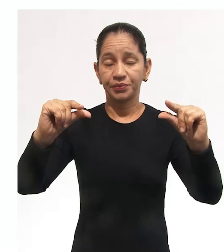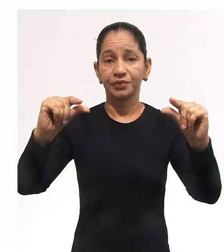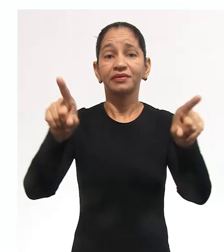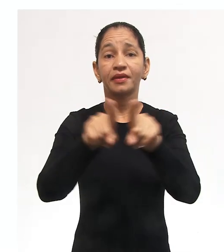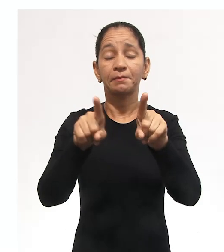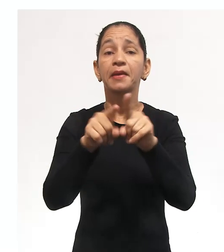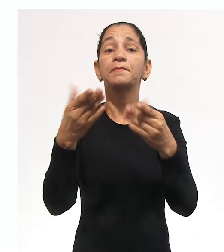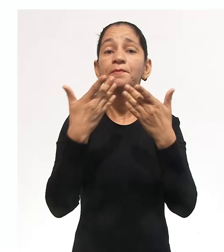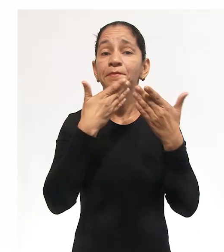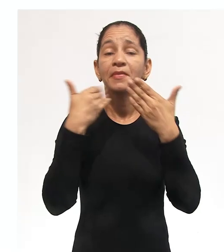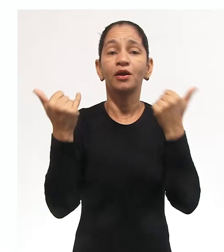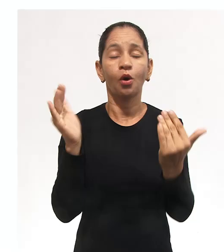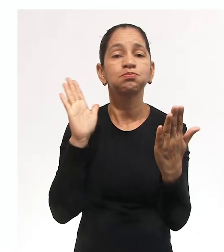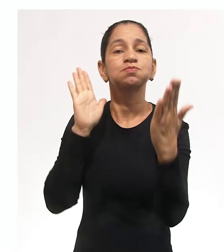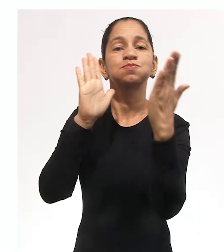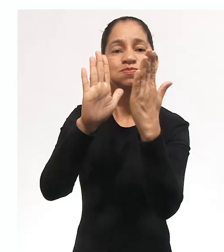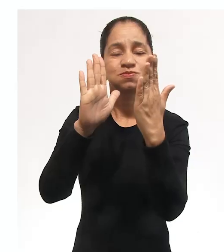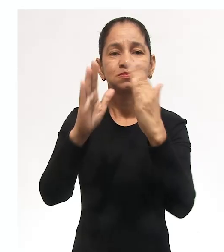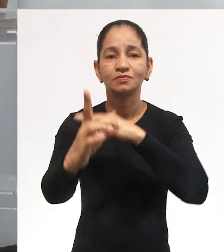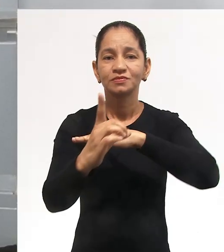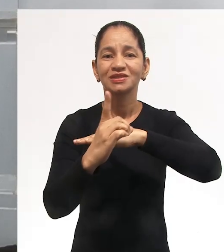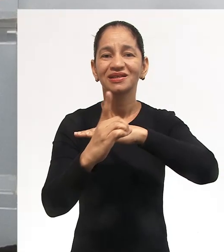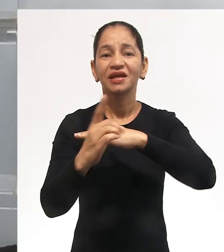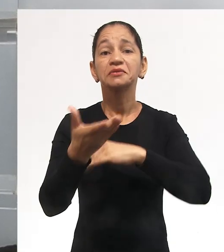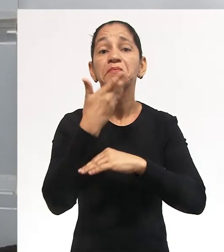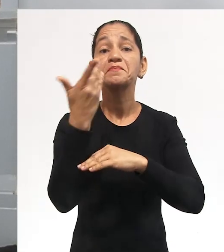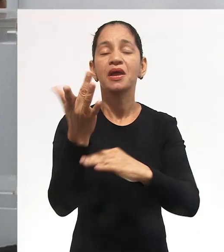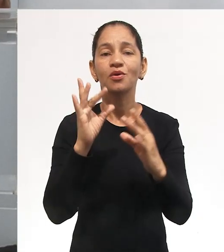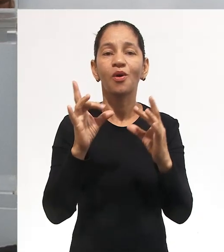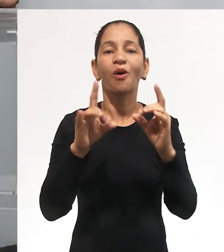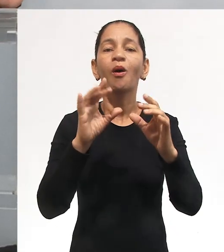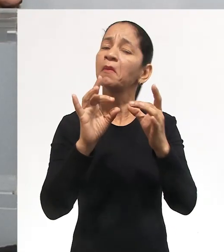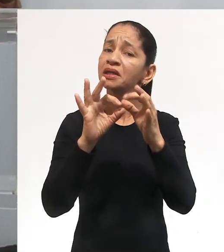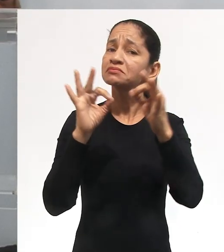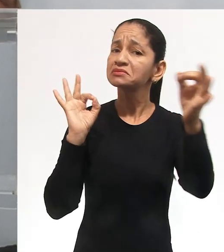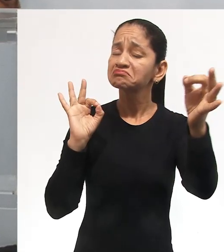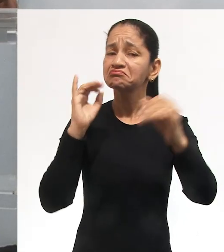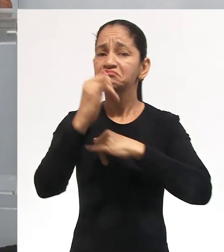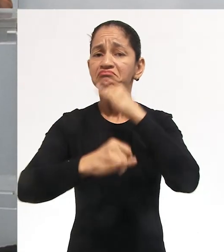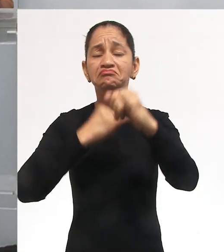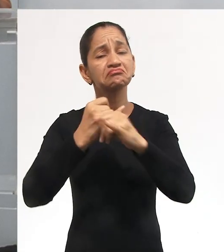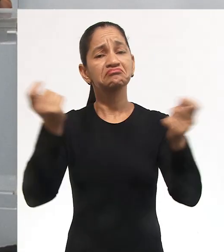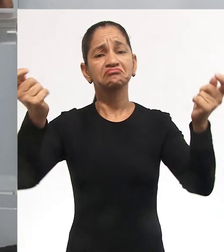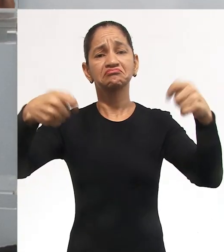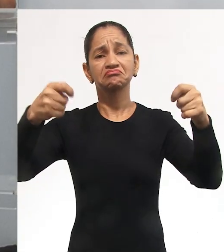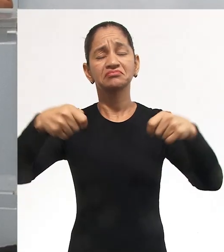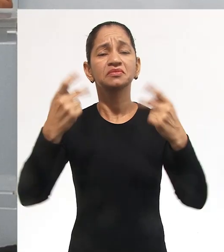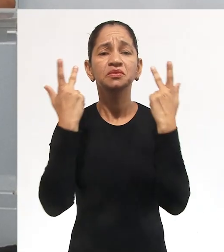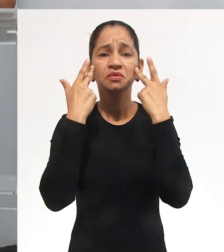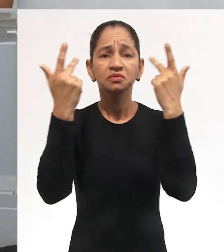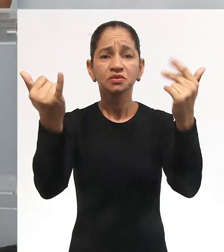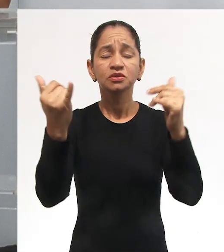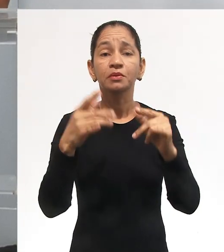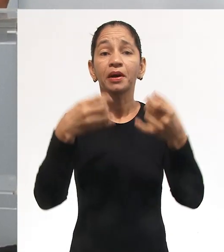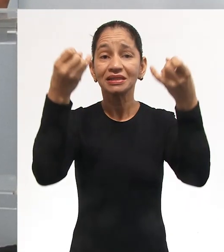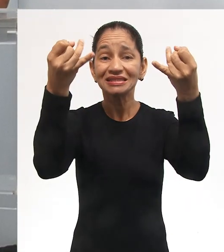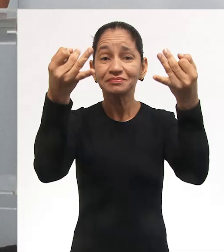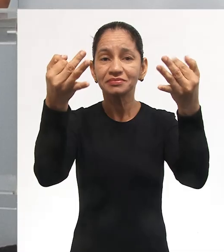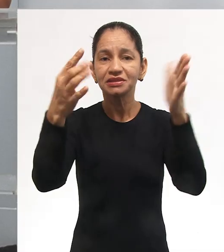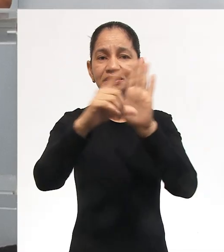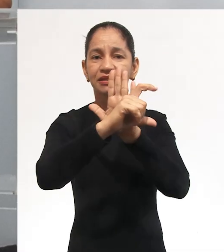melhor atendimento. E isso automaticamente vai facilitar o seu processo de venda online. Então, você já traz